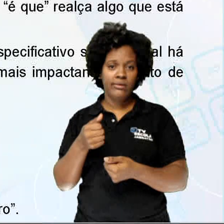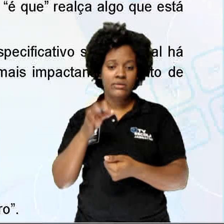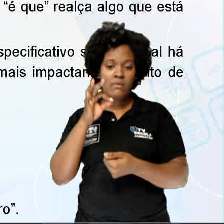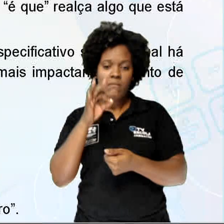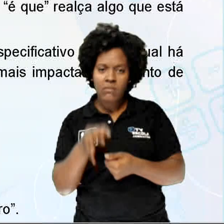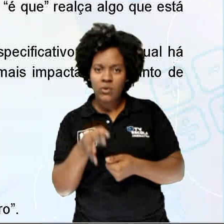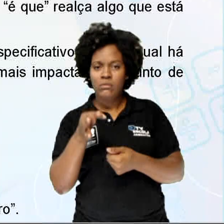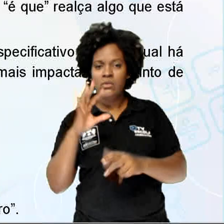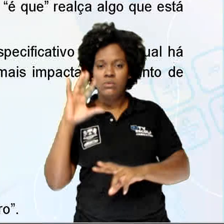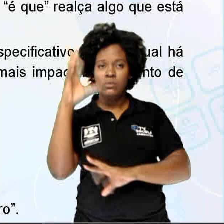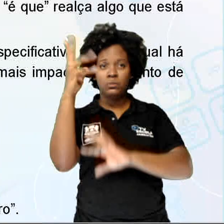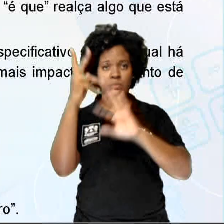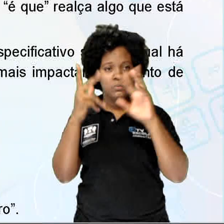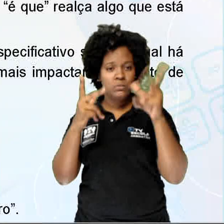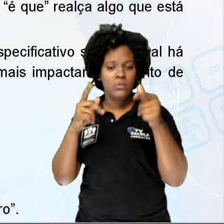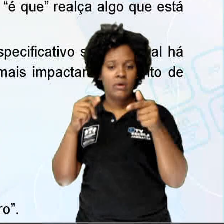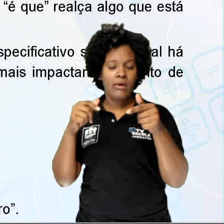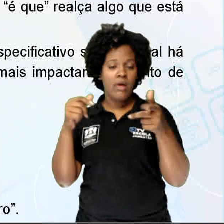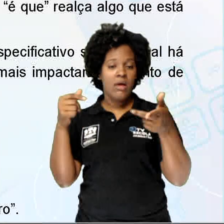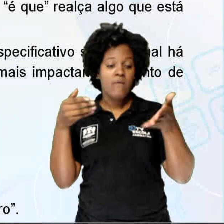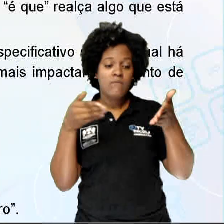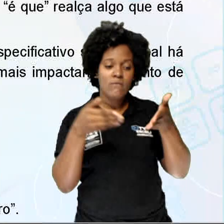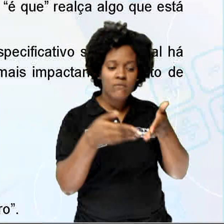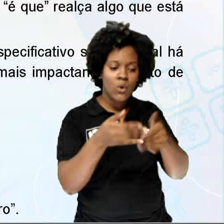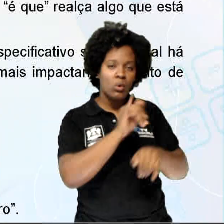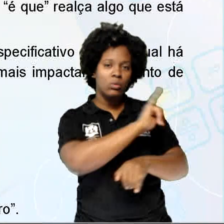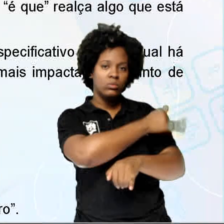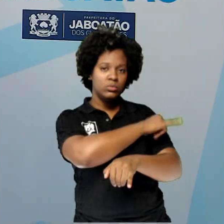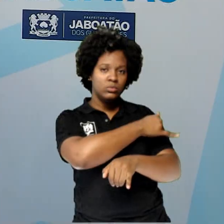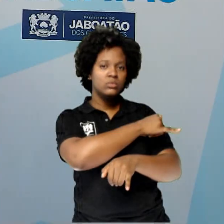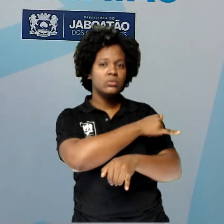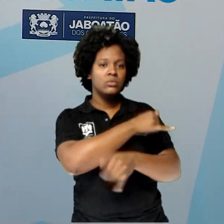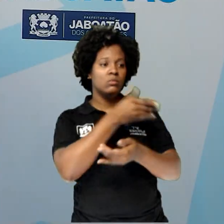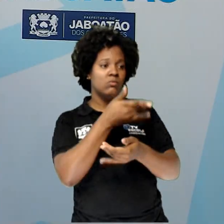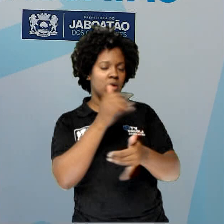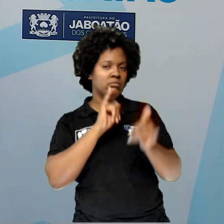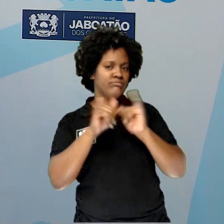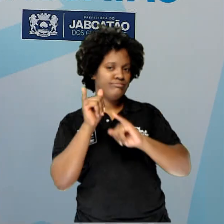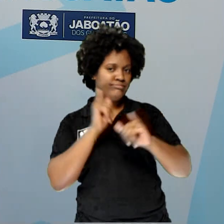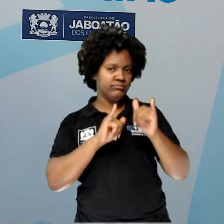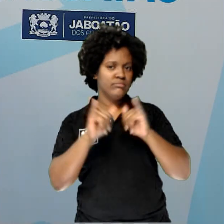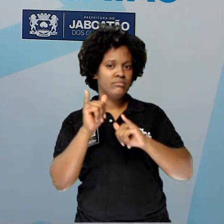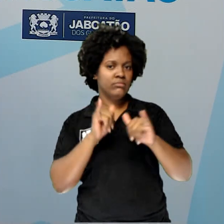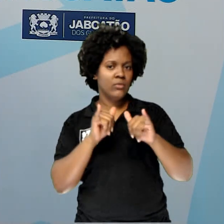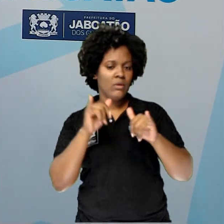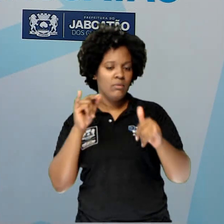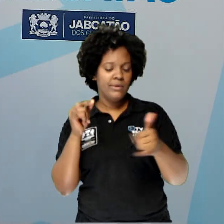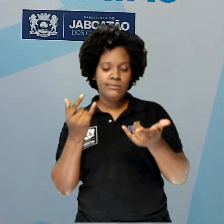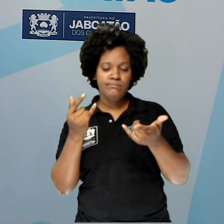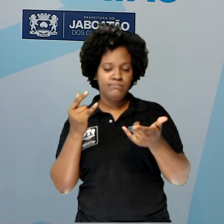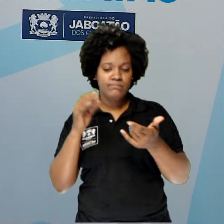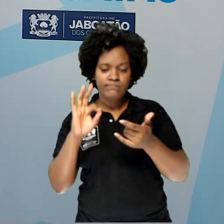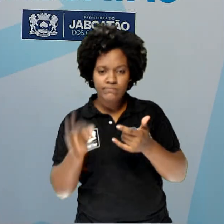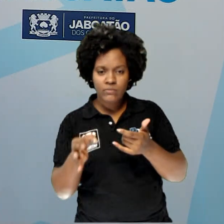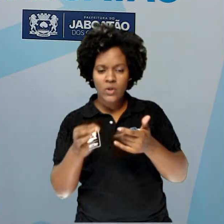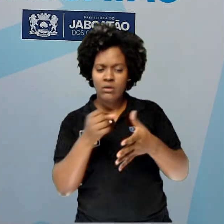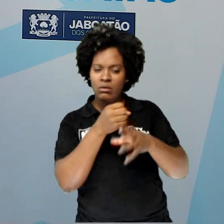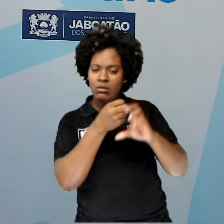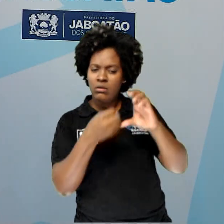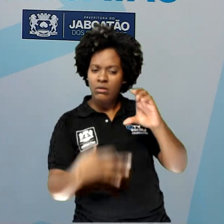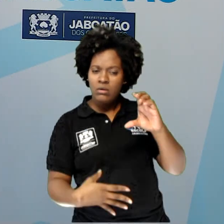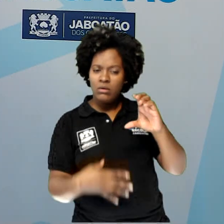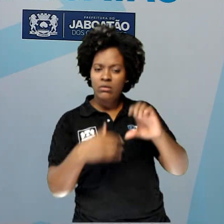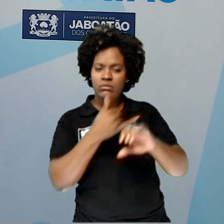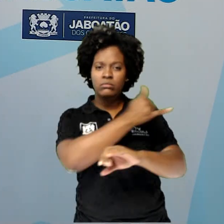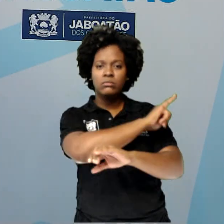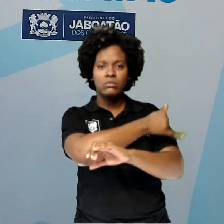da paisagem é sobre o Rio de Janeiro. Logo, se esta informação confirma a característica do Rio, ela é